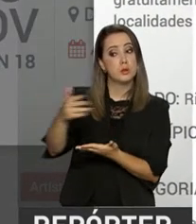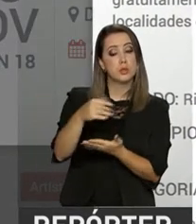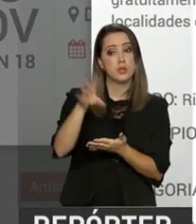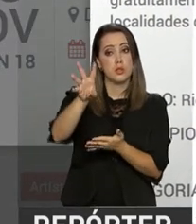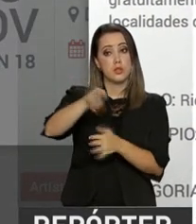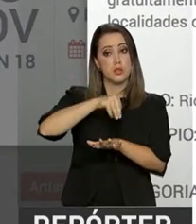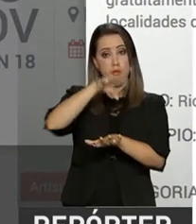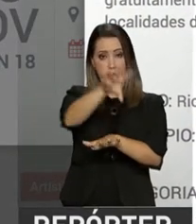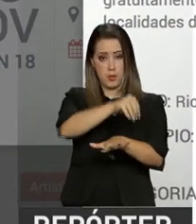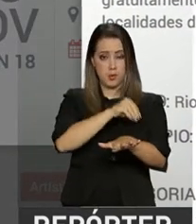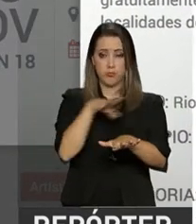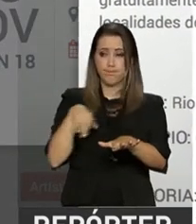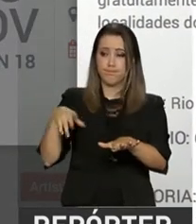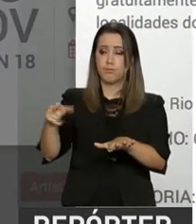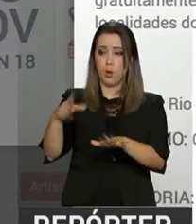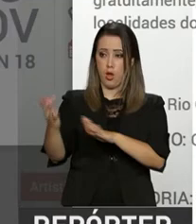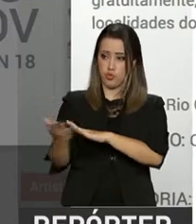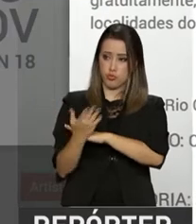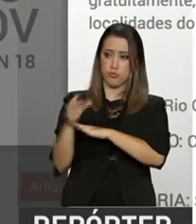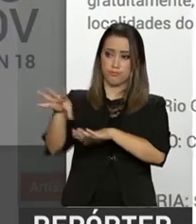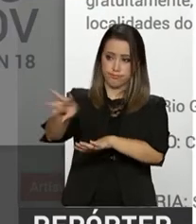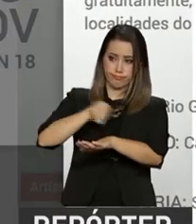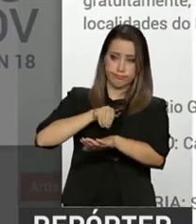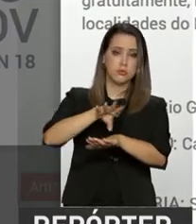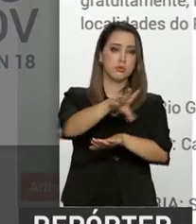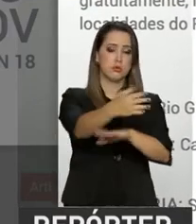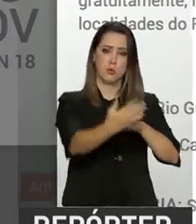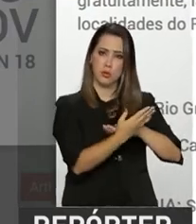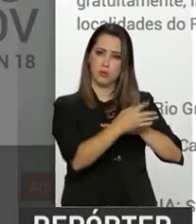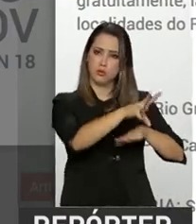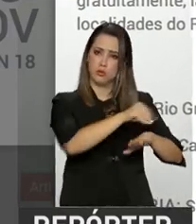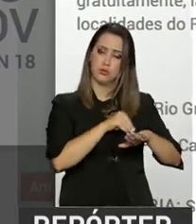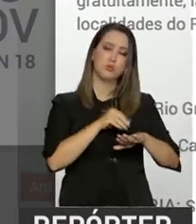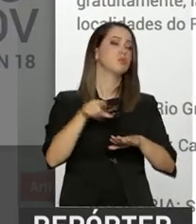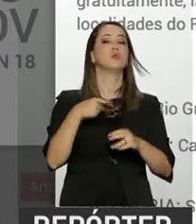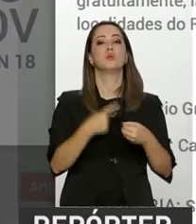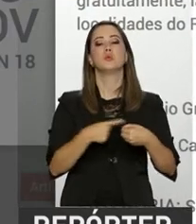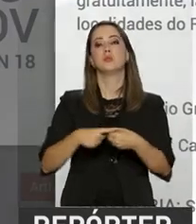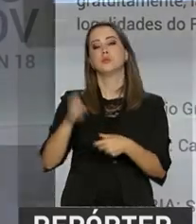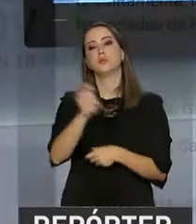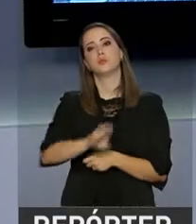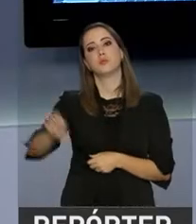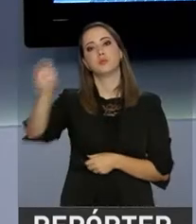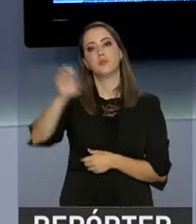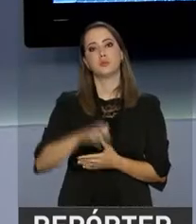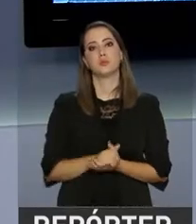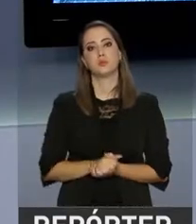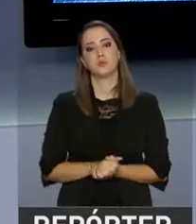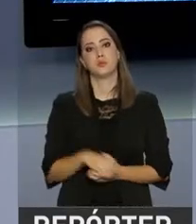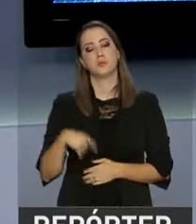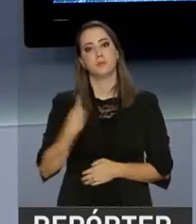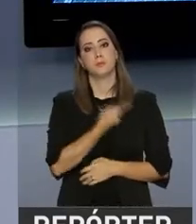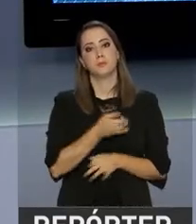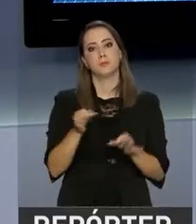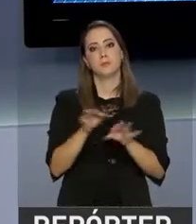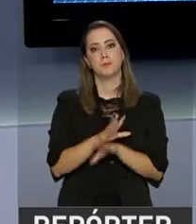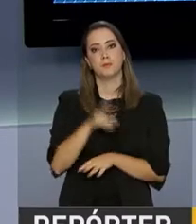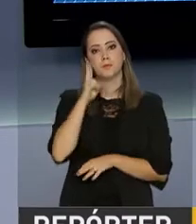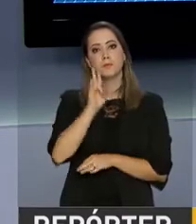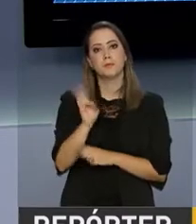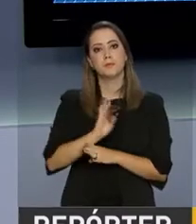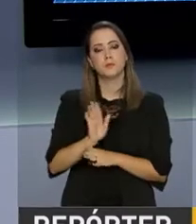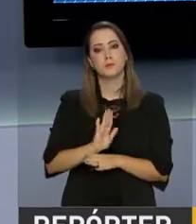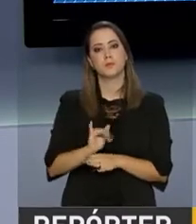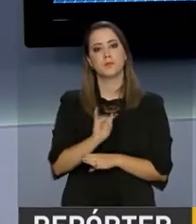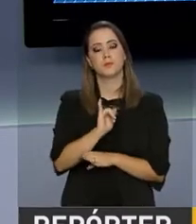forma colaborativa pelas secretarias estaduais e municipais de turismo. Nós ficamos por aqui. Você pode